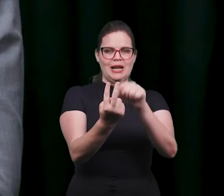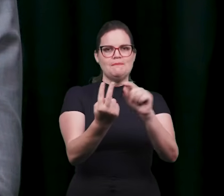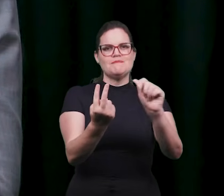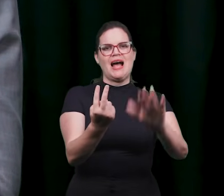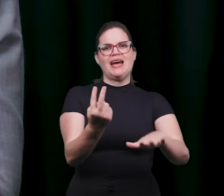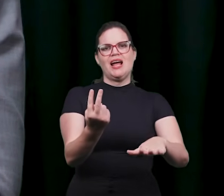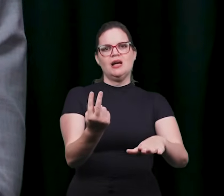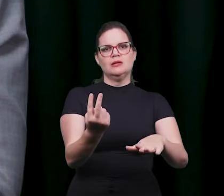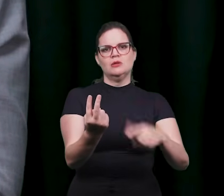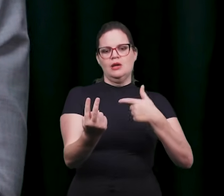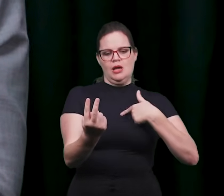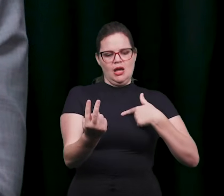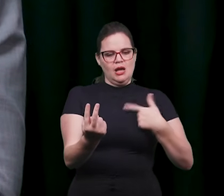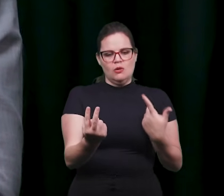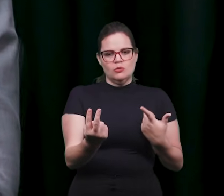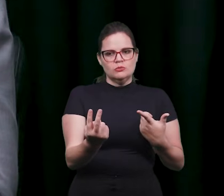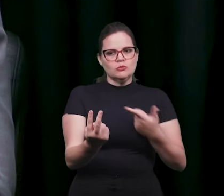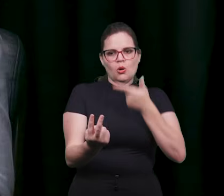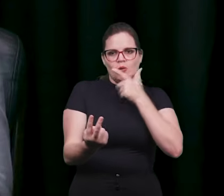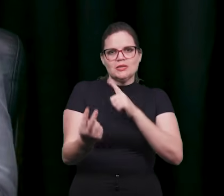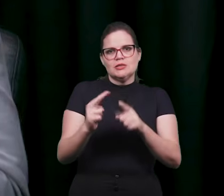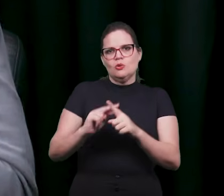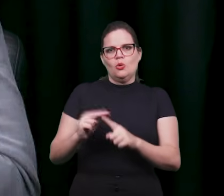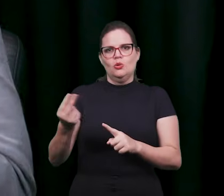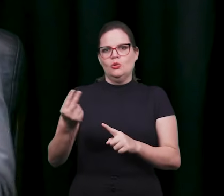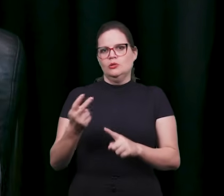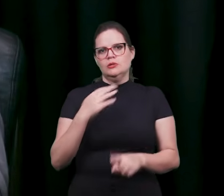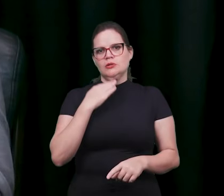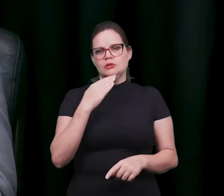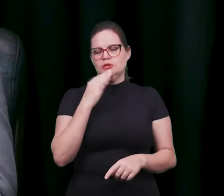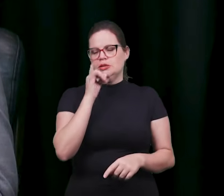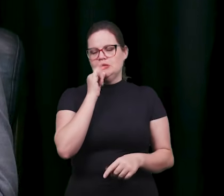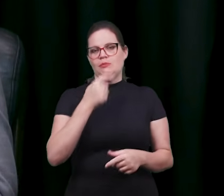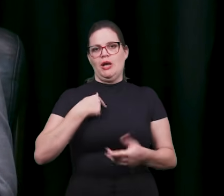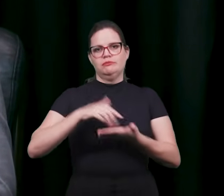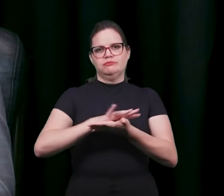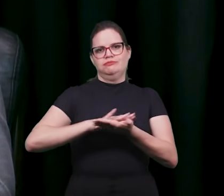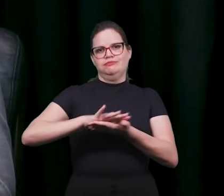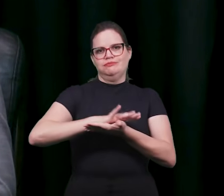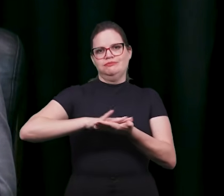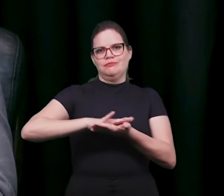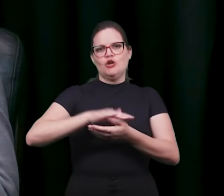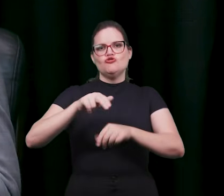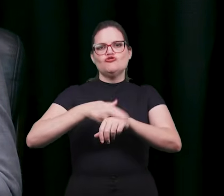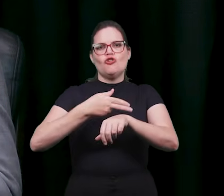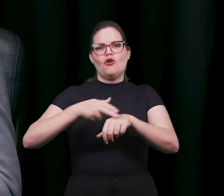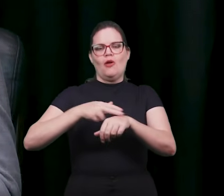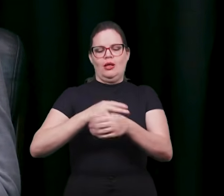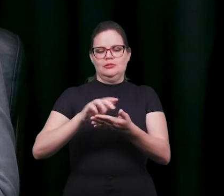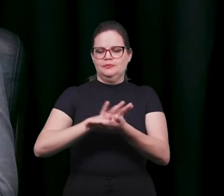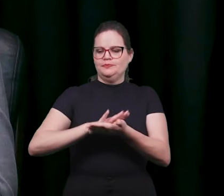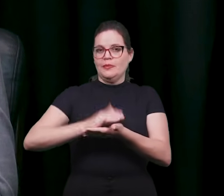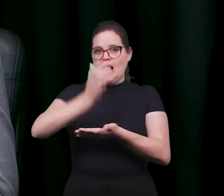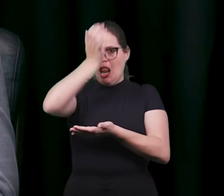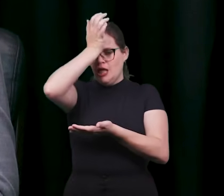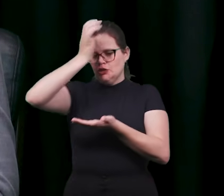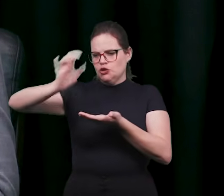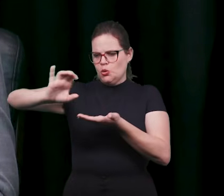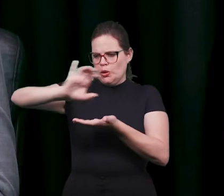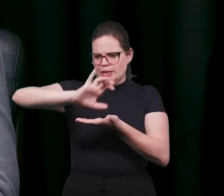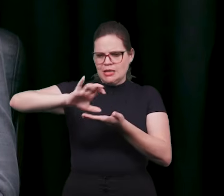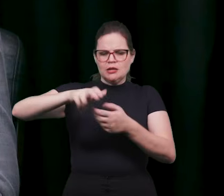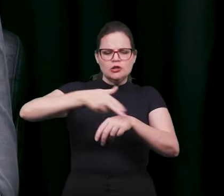você gasta. Então não adianta apenas um exemplo, eu vou fazer um brigadeiro para vender, então quanto que é o leite condensado, quanto que